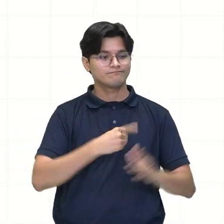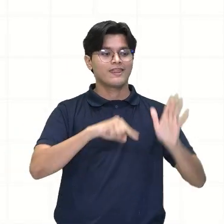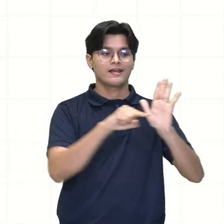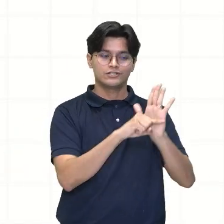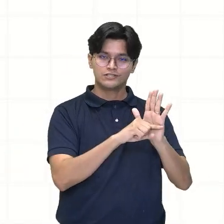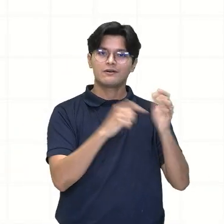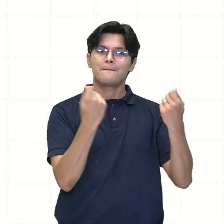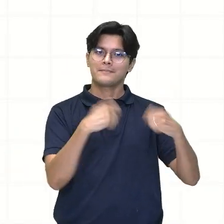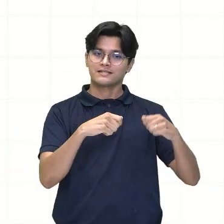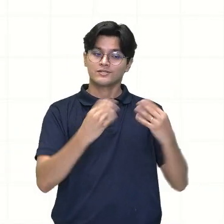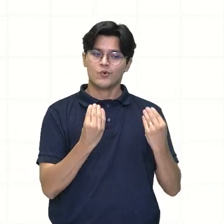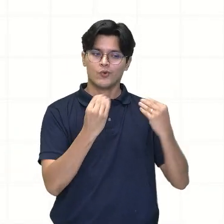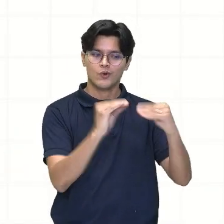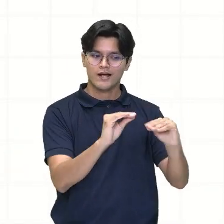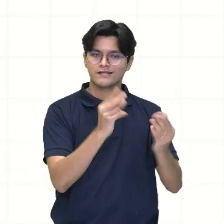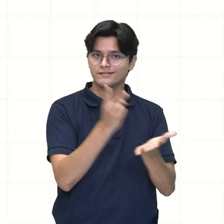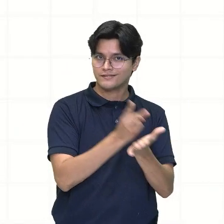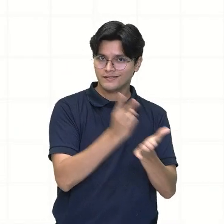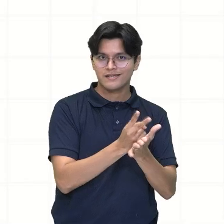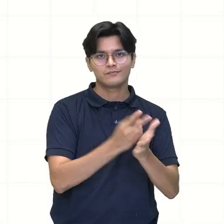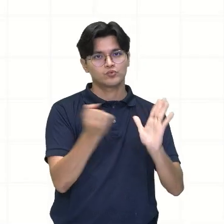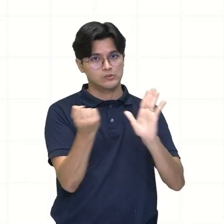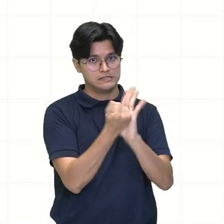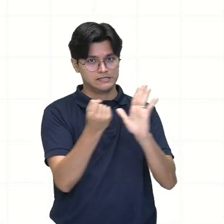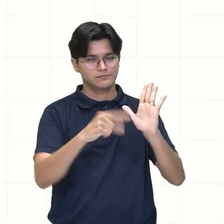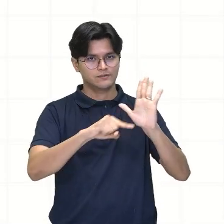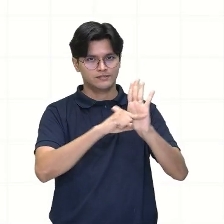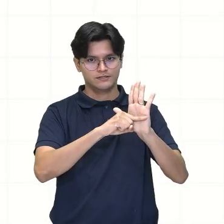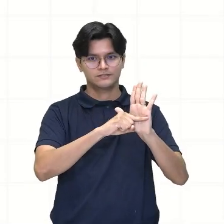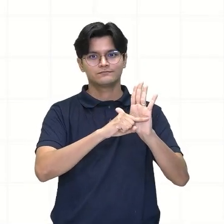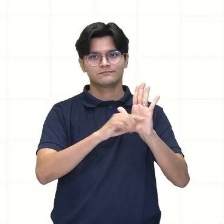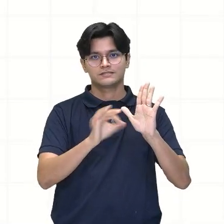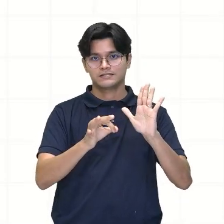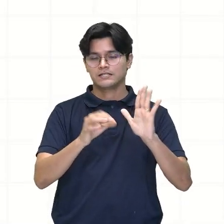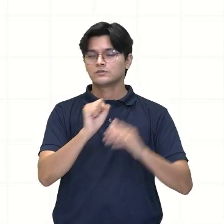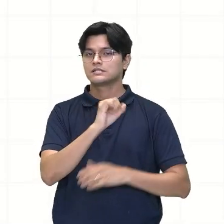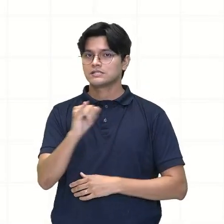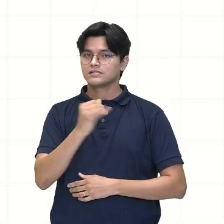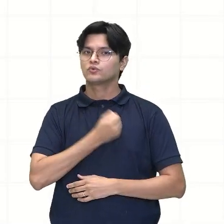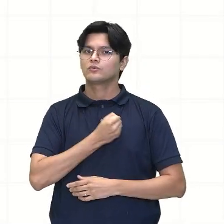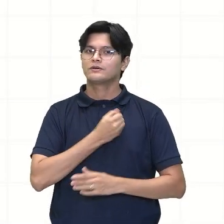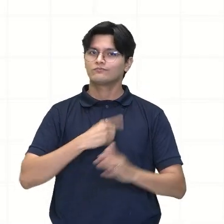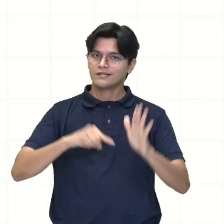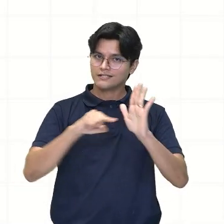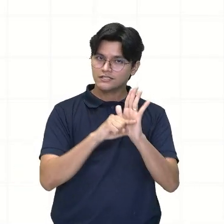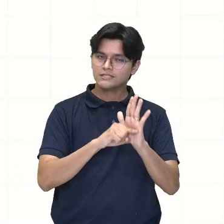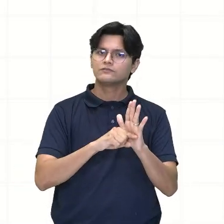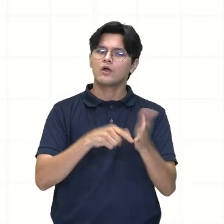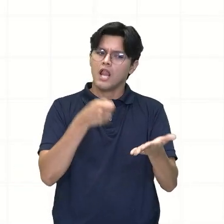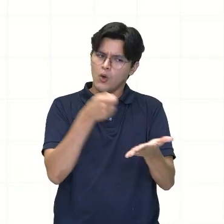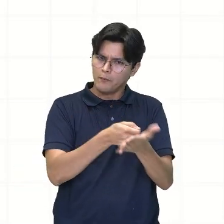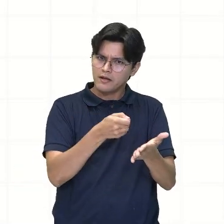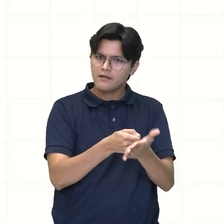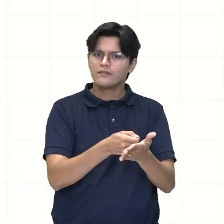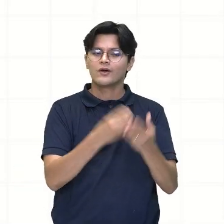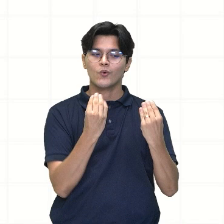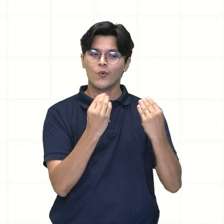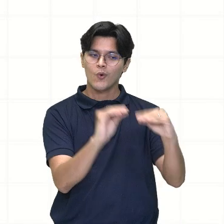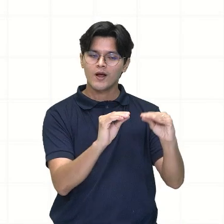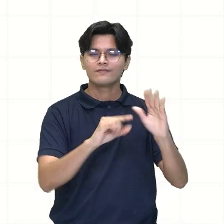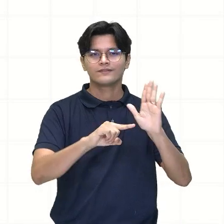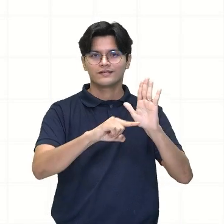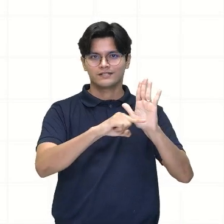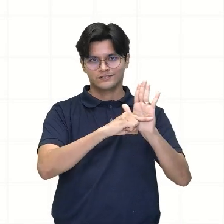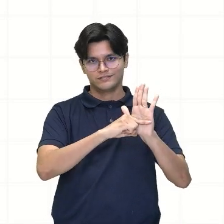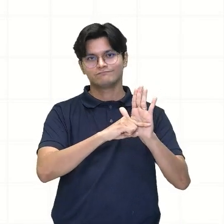de menos, ele tem que aparecer. Se o número é negativo, obrigatoriamente tem que aparecer o sinal